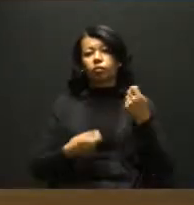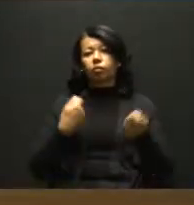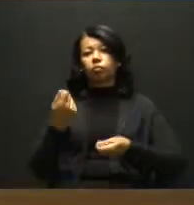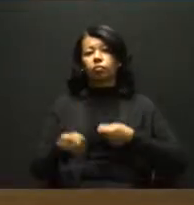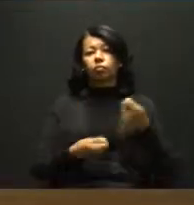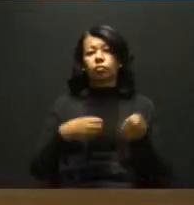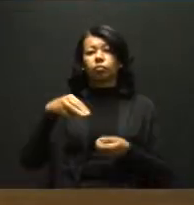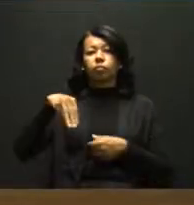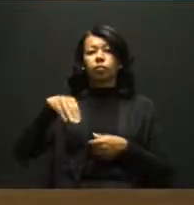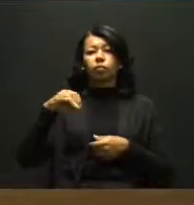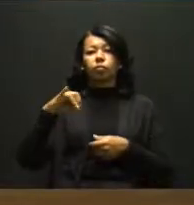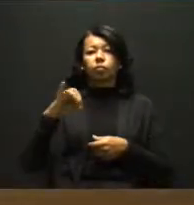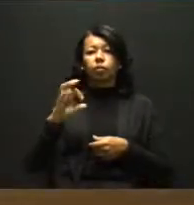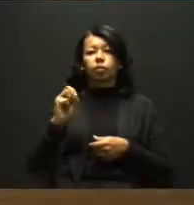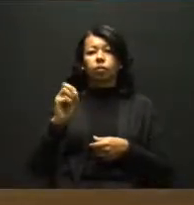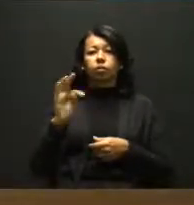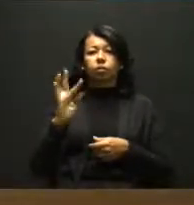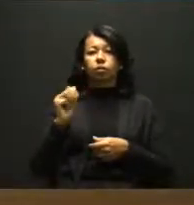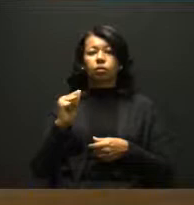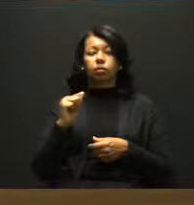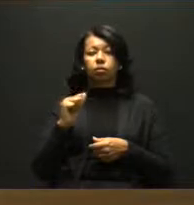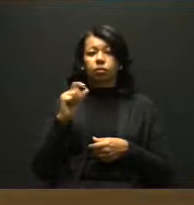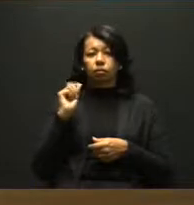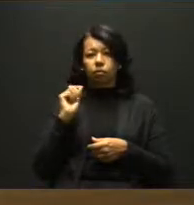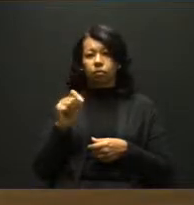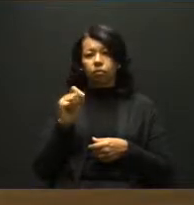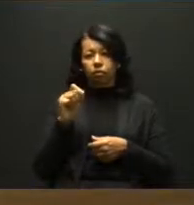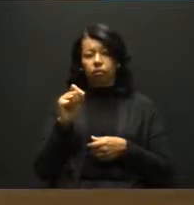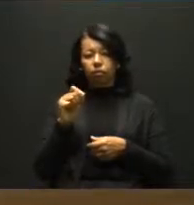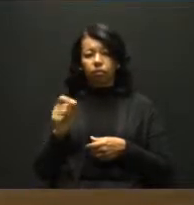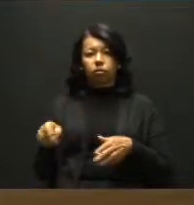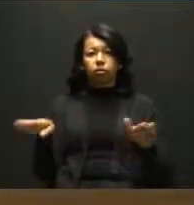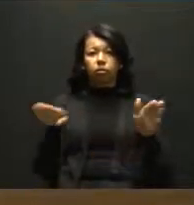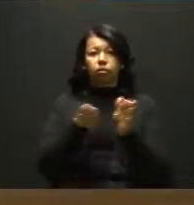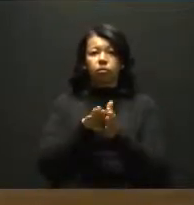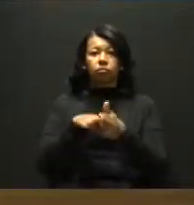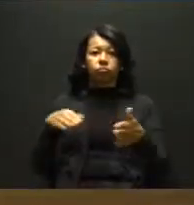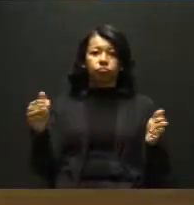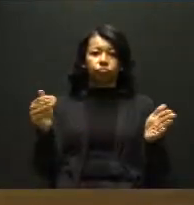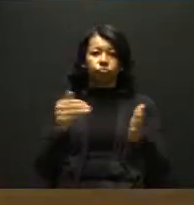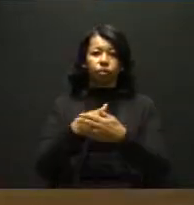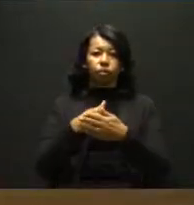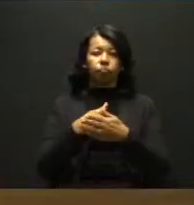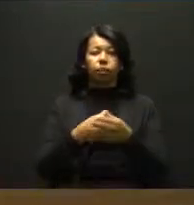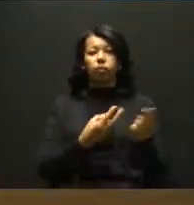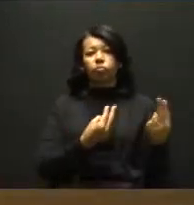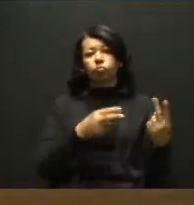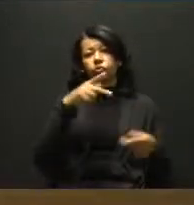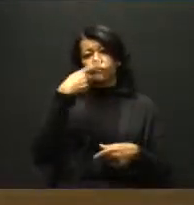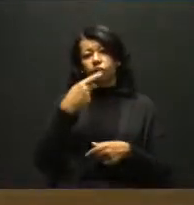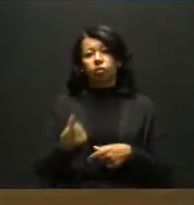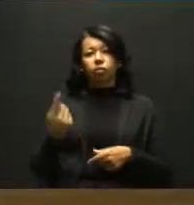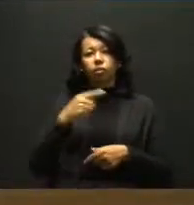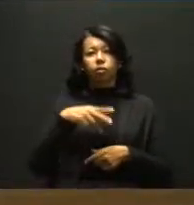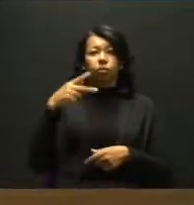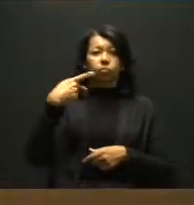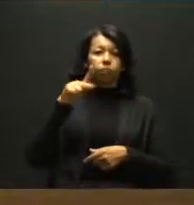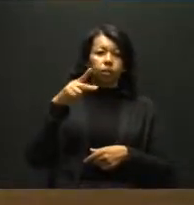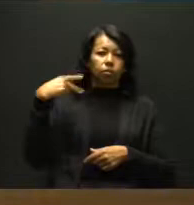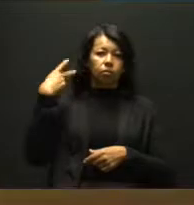que que lamentavelmente chegou ao fechamento como foi falado aqui pelo vereador